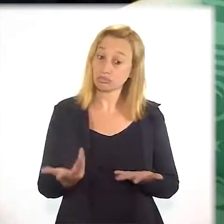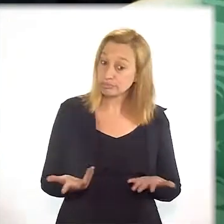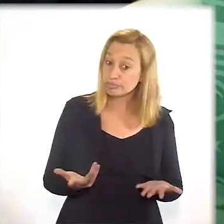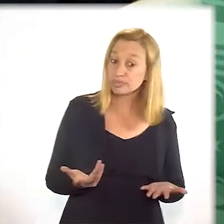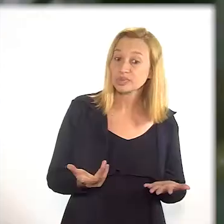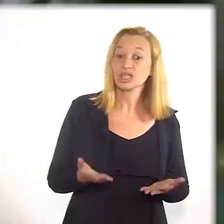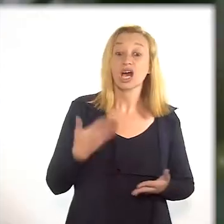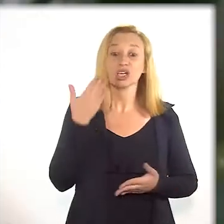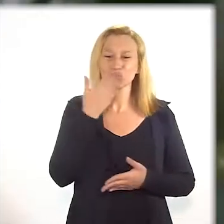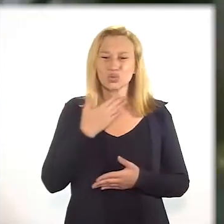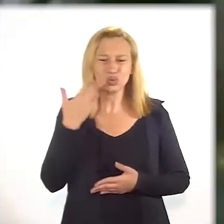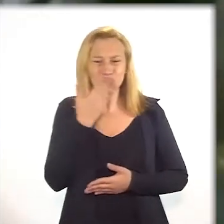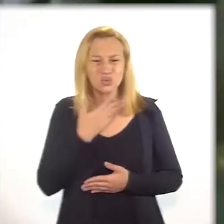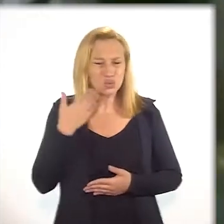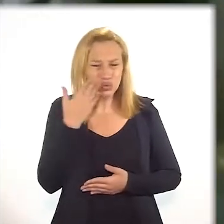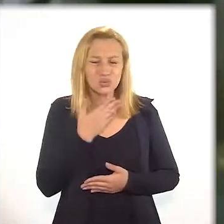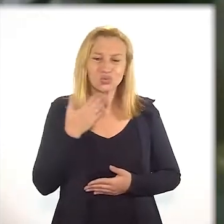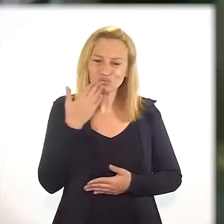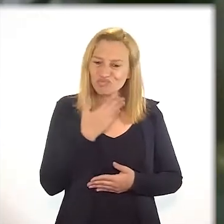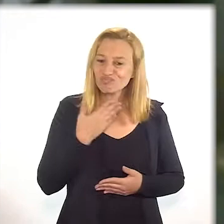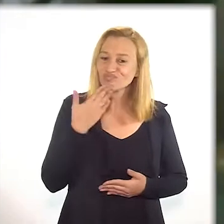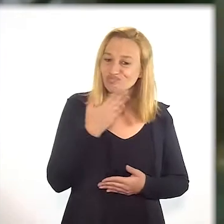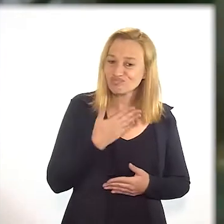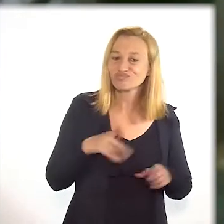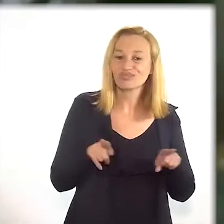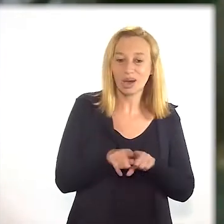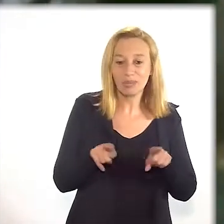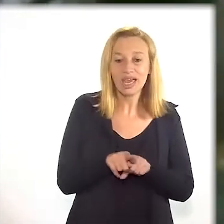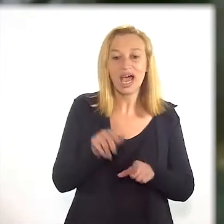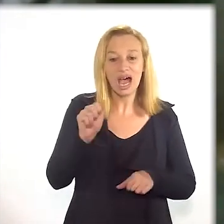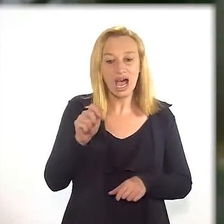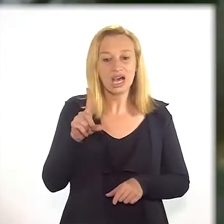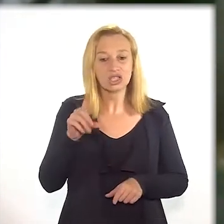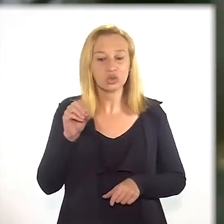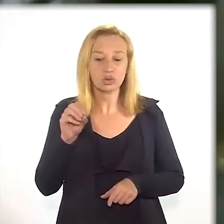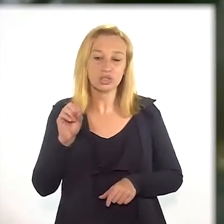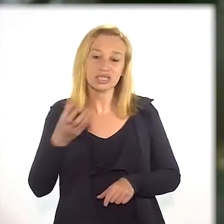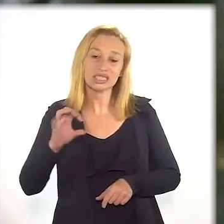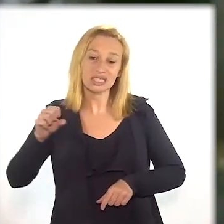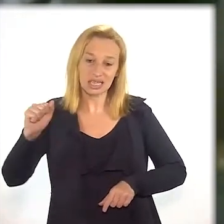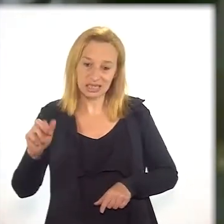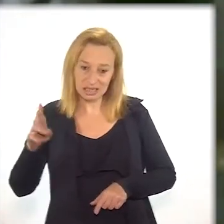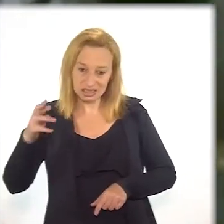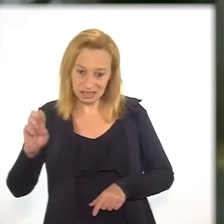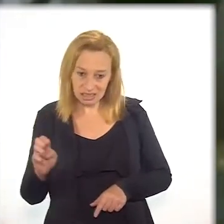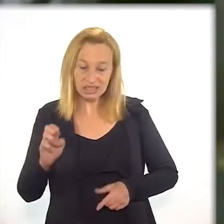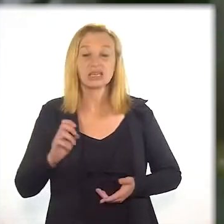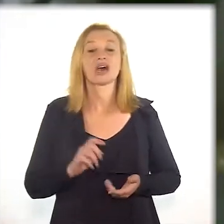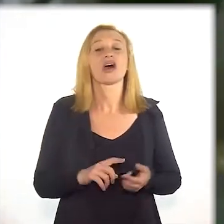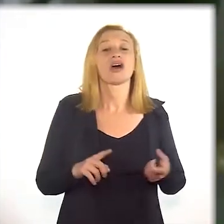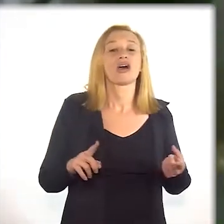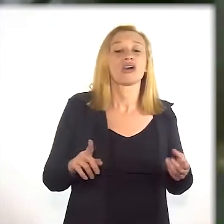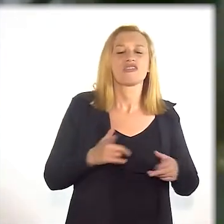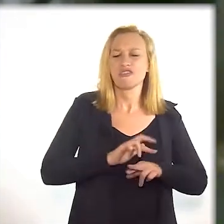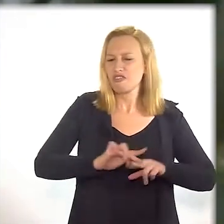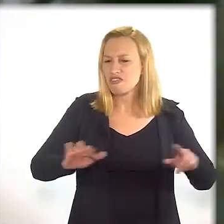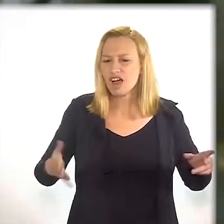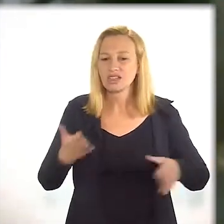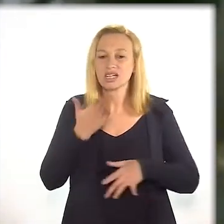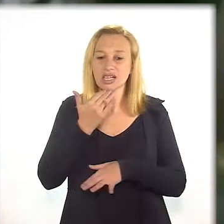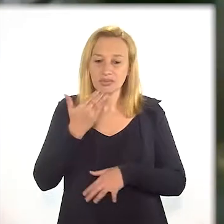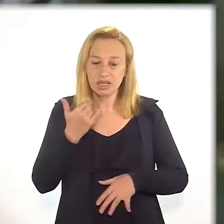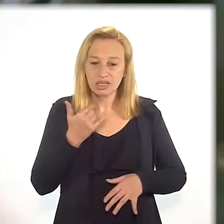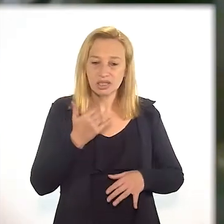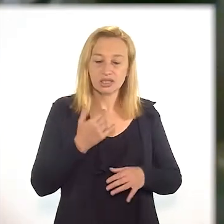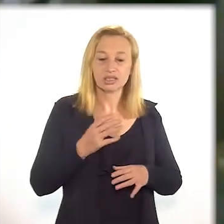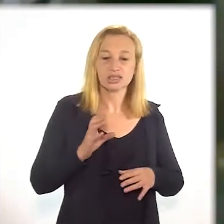em açúcar, gordura, muitas vezes até em adoçantes, que não são recomendados para uso em crianças, né? Mas muitos desses alimentos